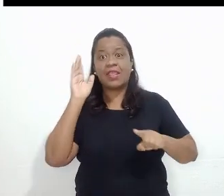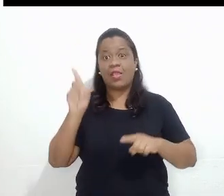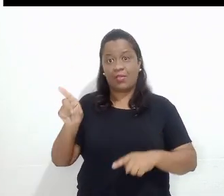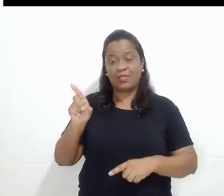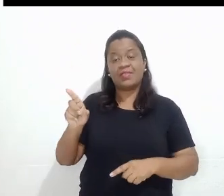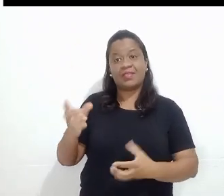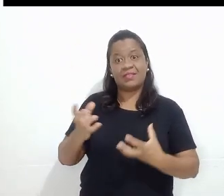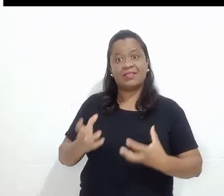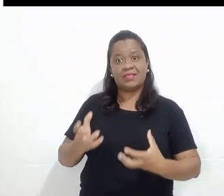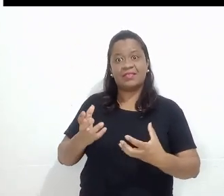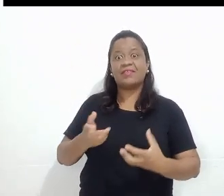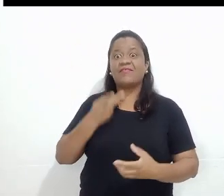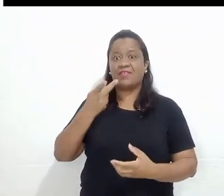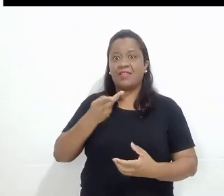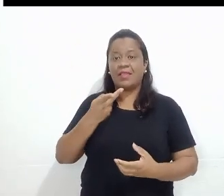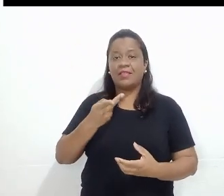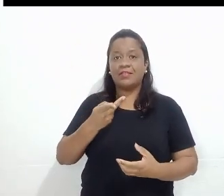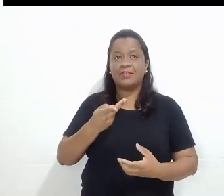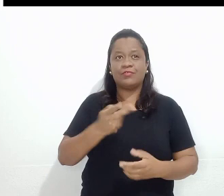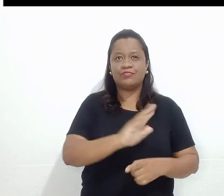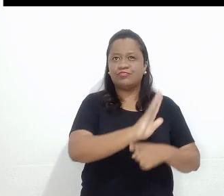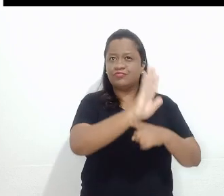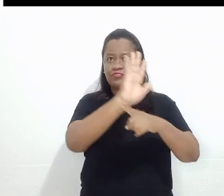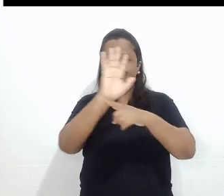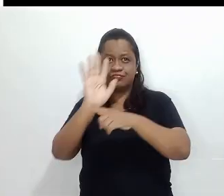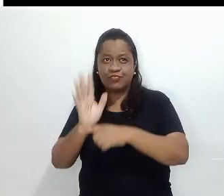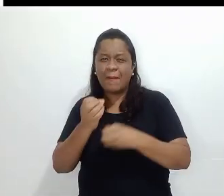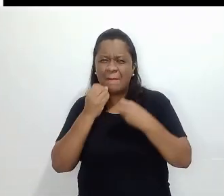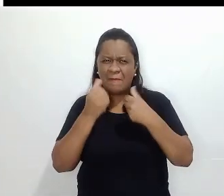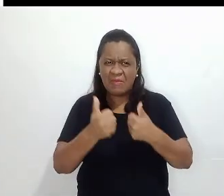feita, é o diretor de fotografia que vai dar o caminho.